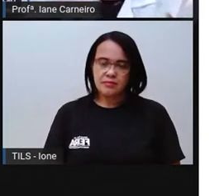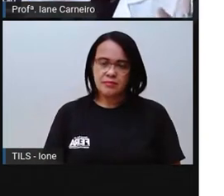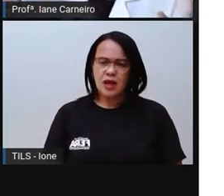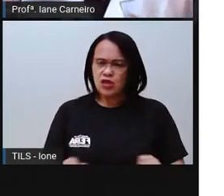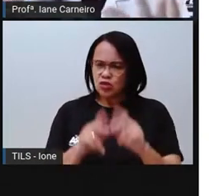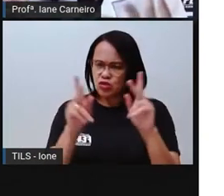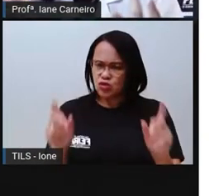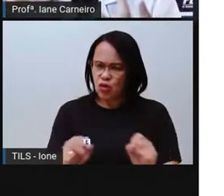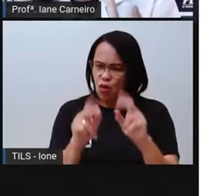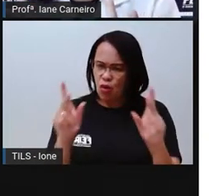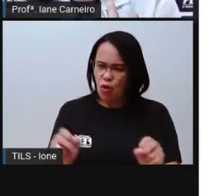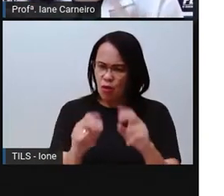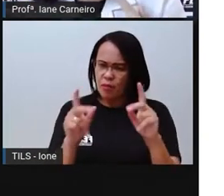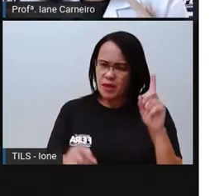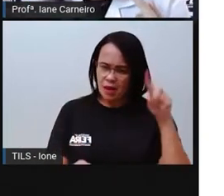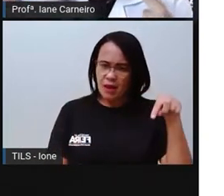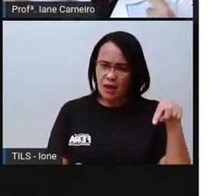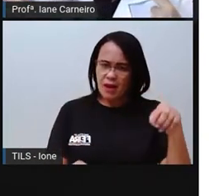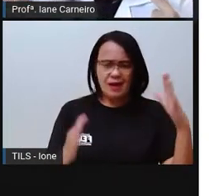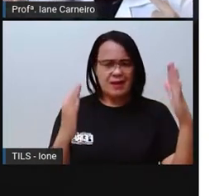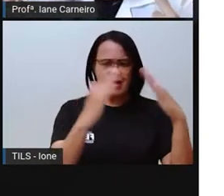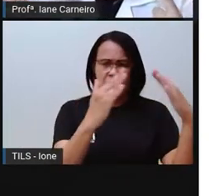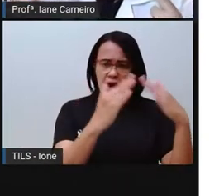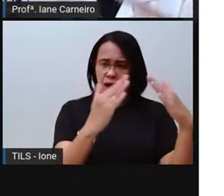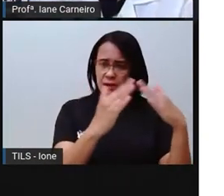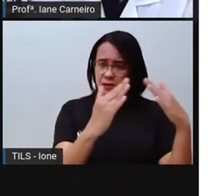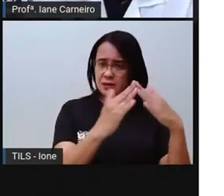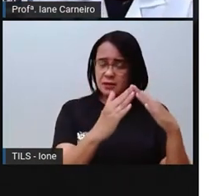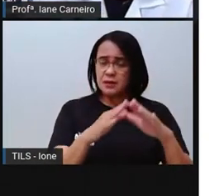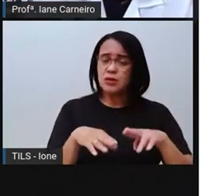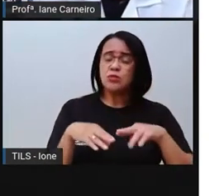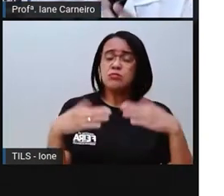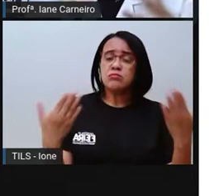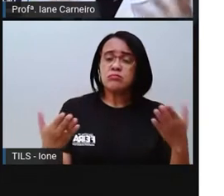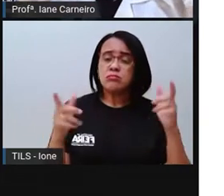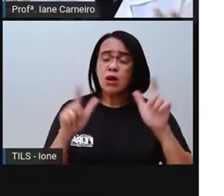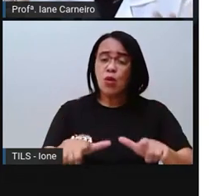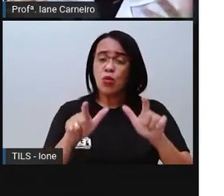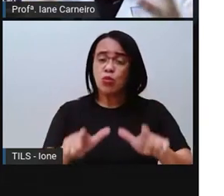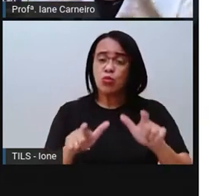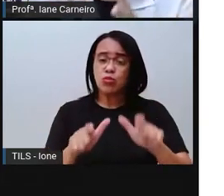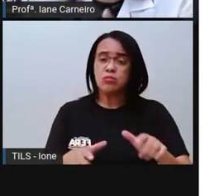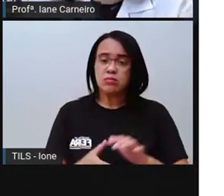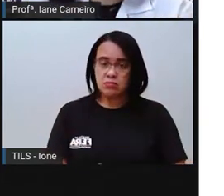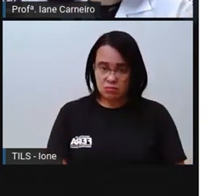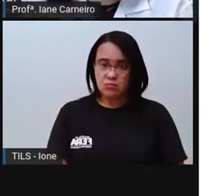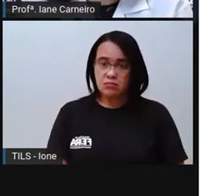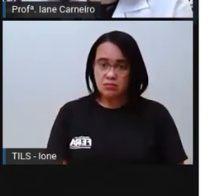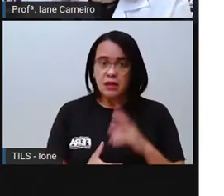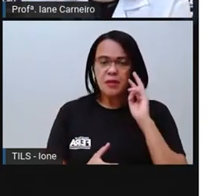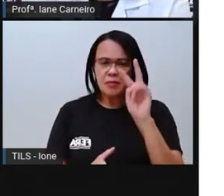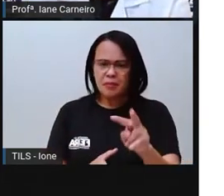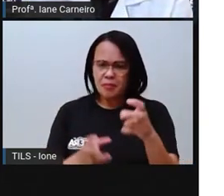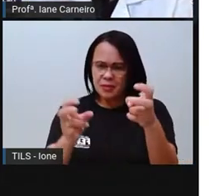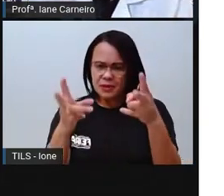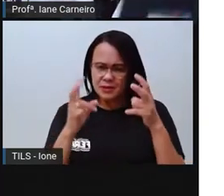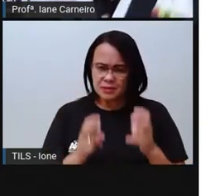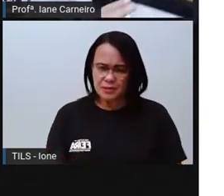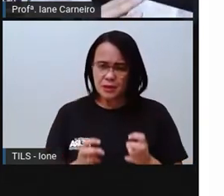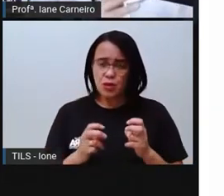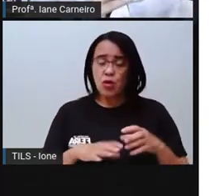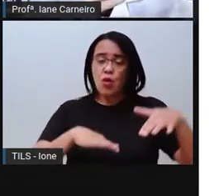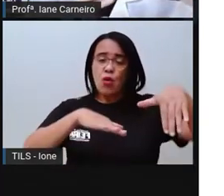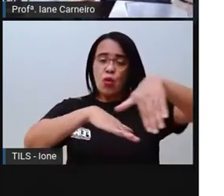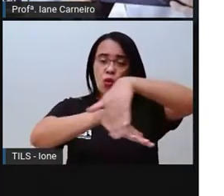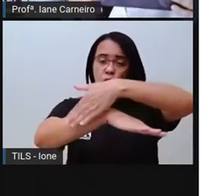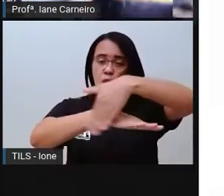shopping? Será que se passa numa casa? Se passa onde? Numa rua, né? Como o próprio nome do livro